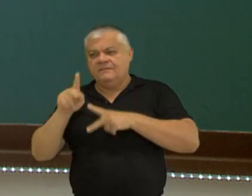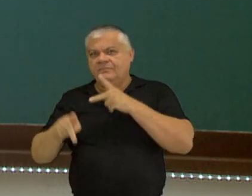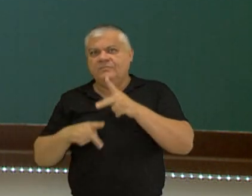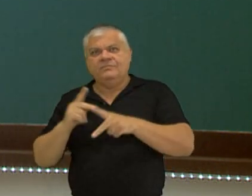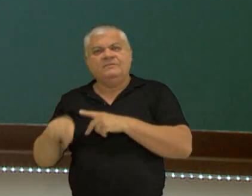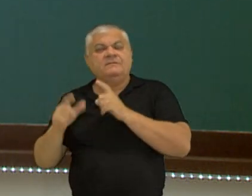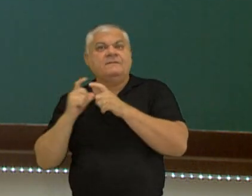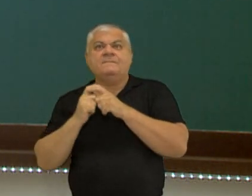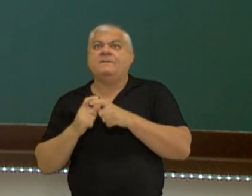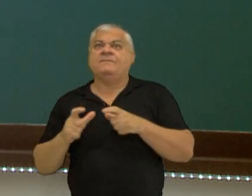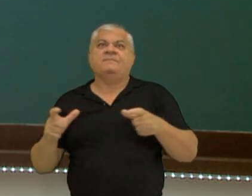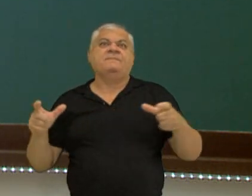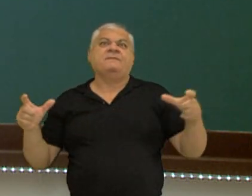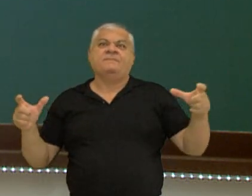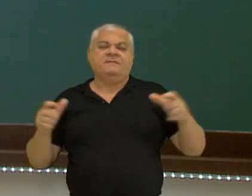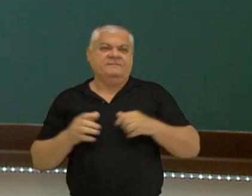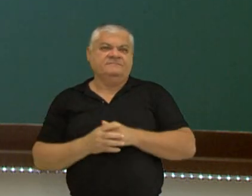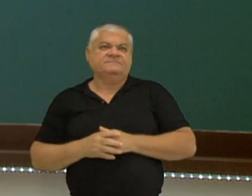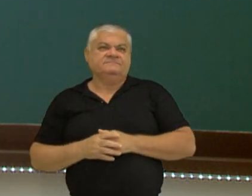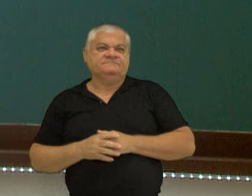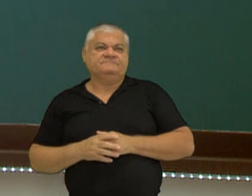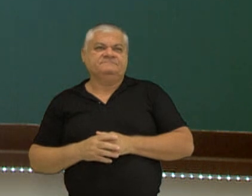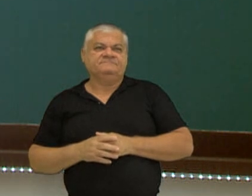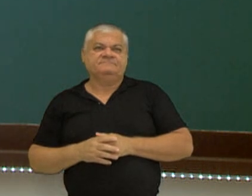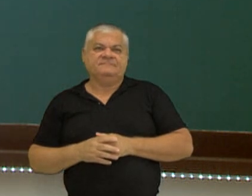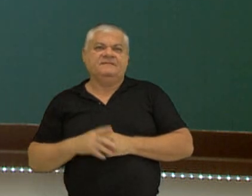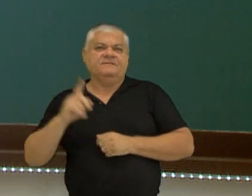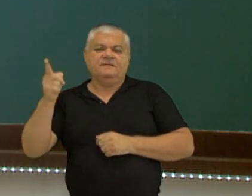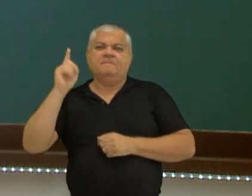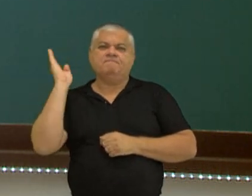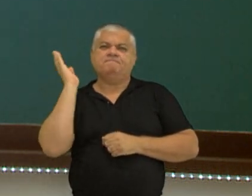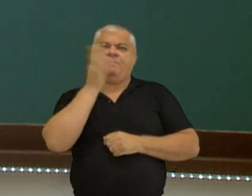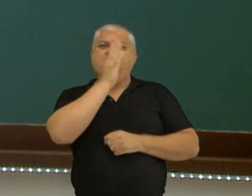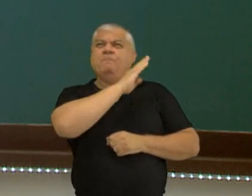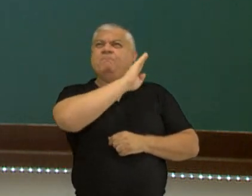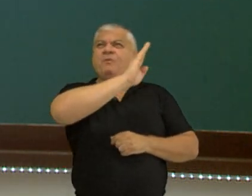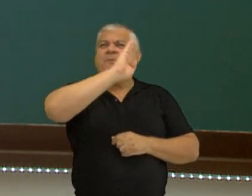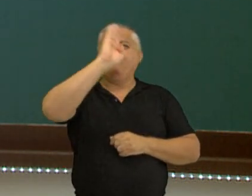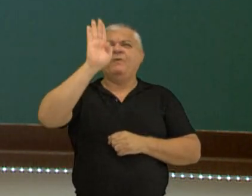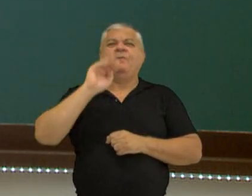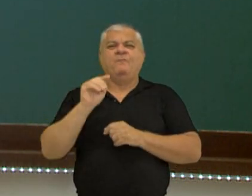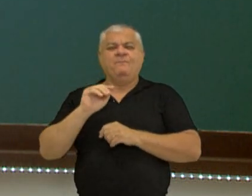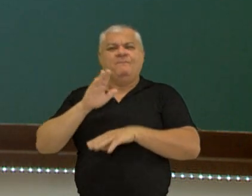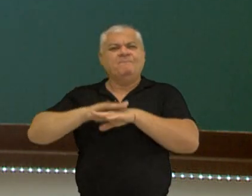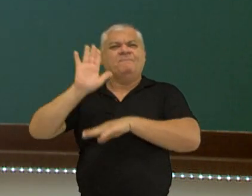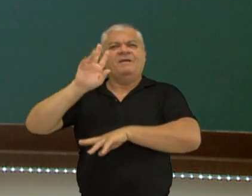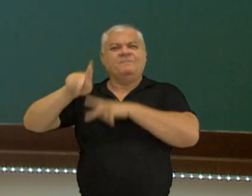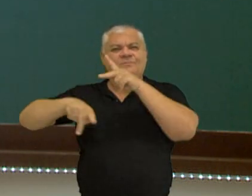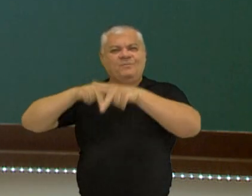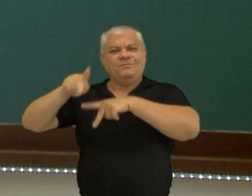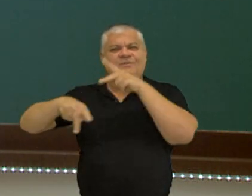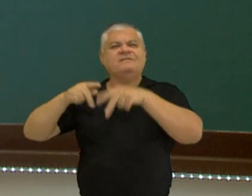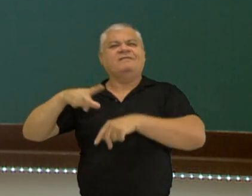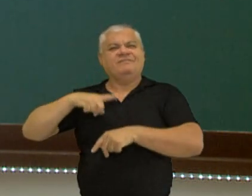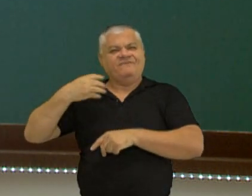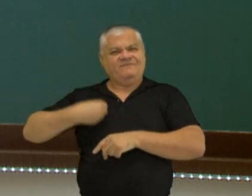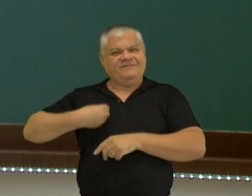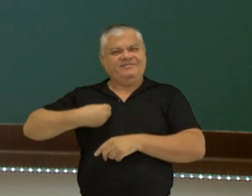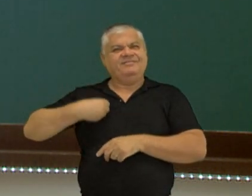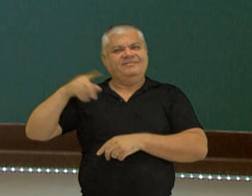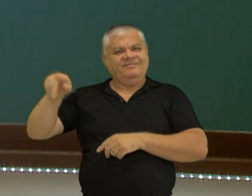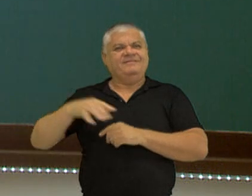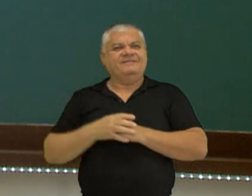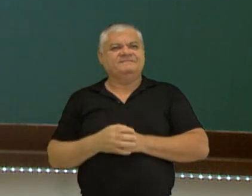população. Somando com os demais, ele apresenta a maior concentração populacional do mundo, tá?